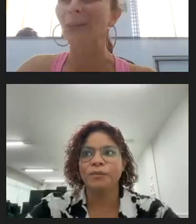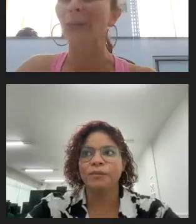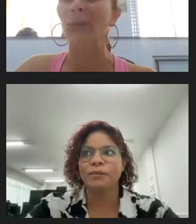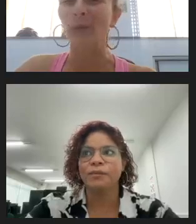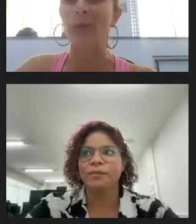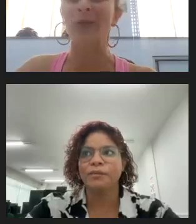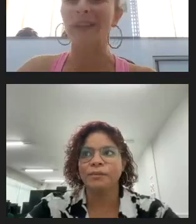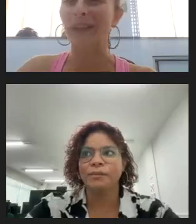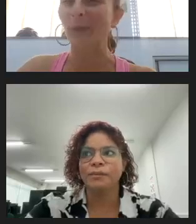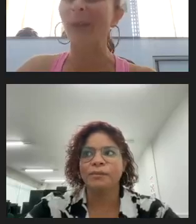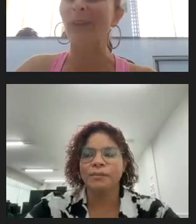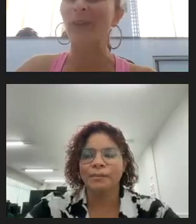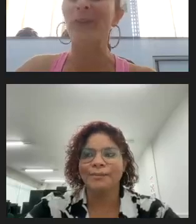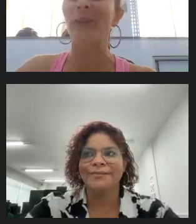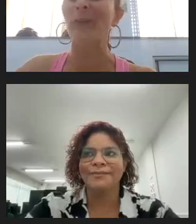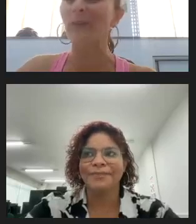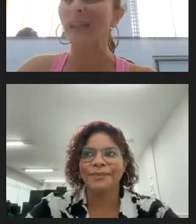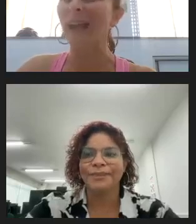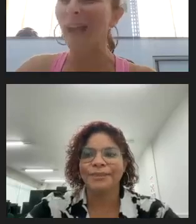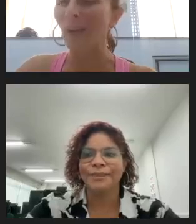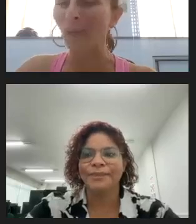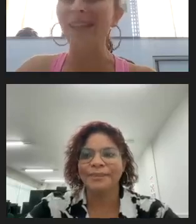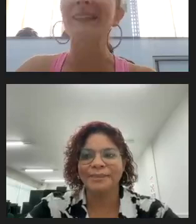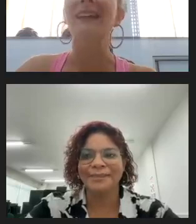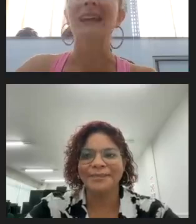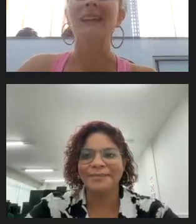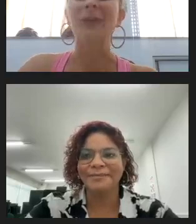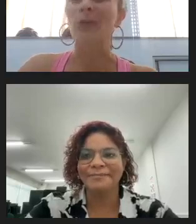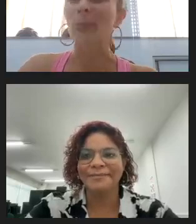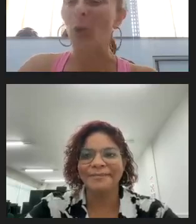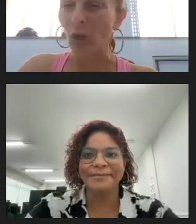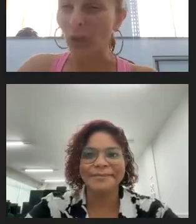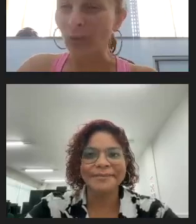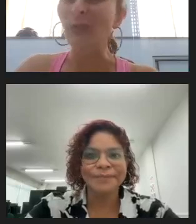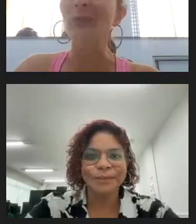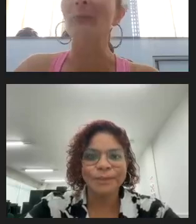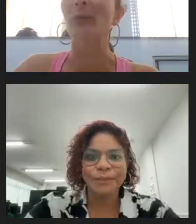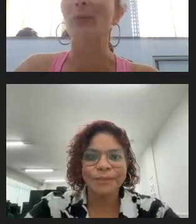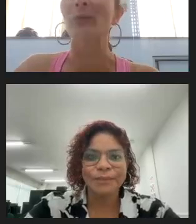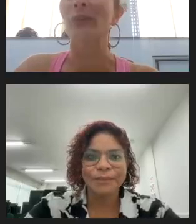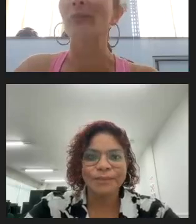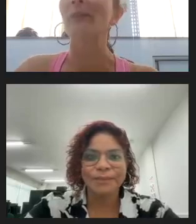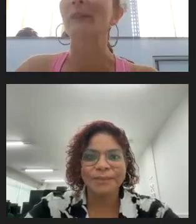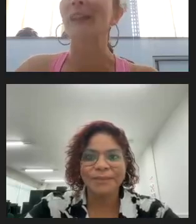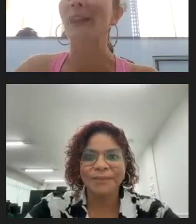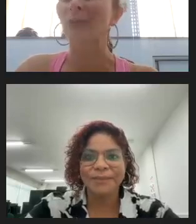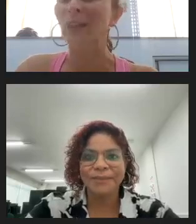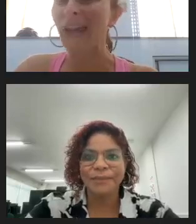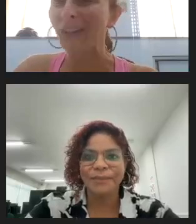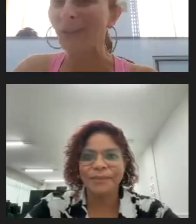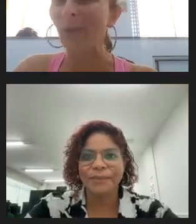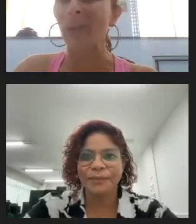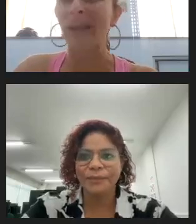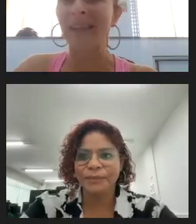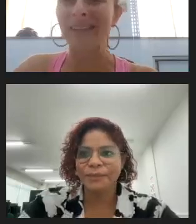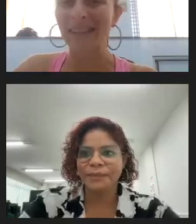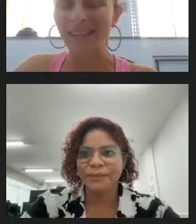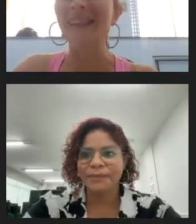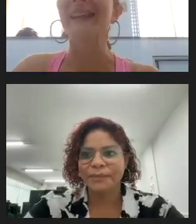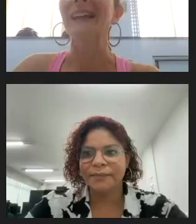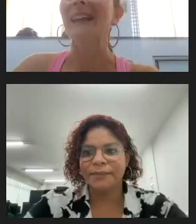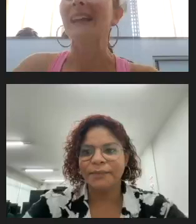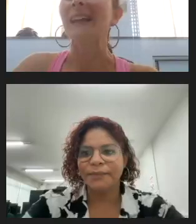e reunidos hoje, então, para a nossa segunda aula deste módulo de produção de materiais didáticos